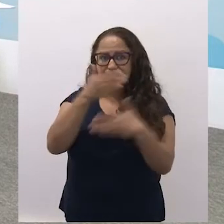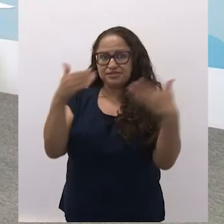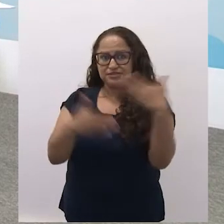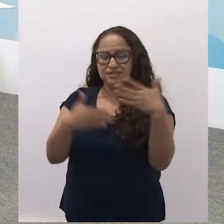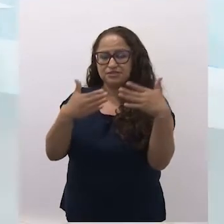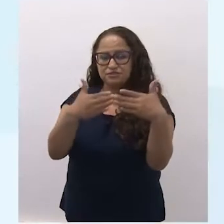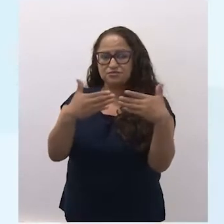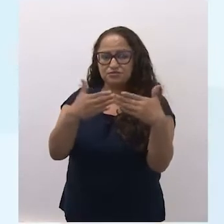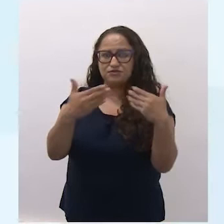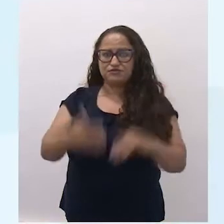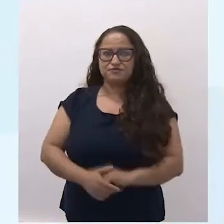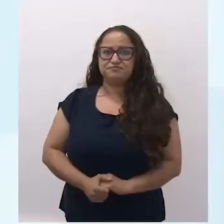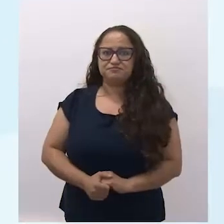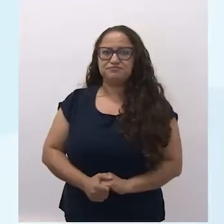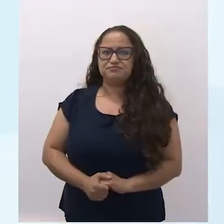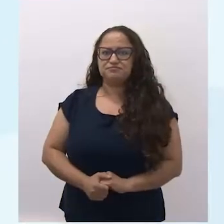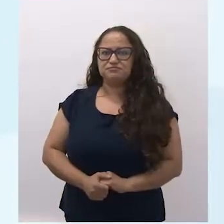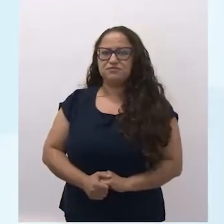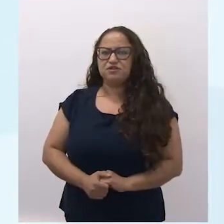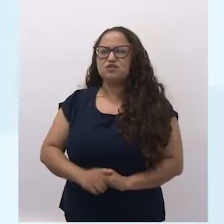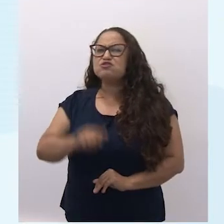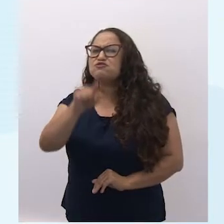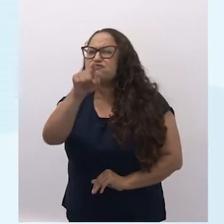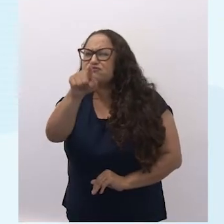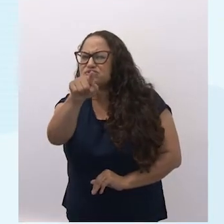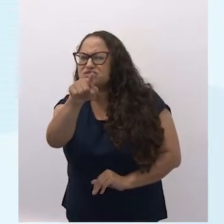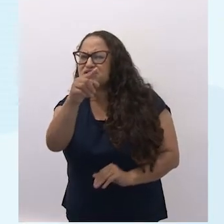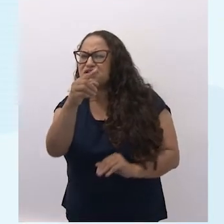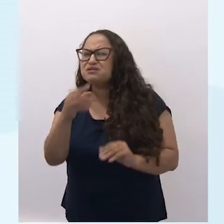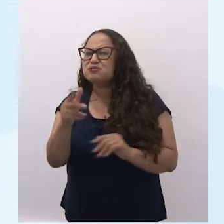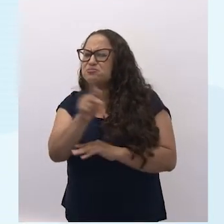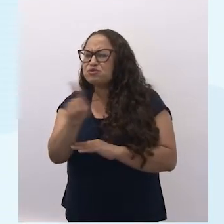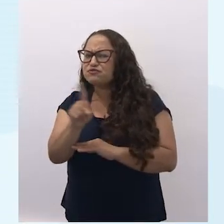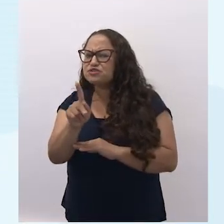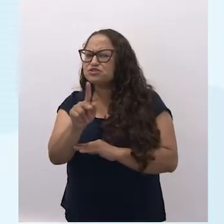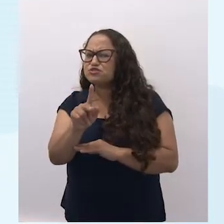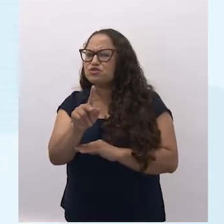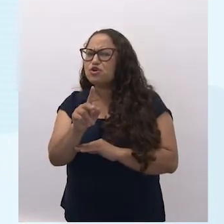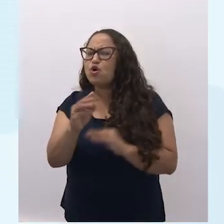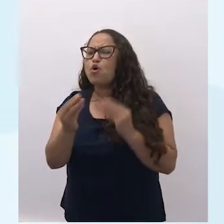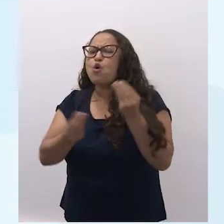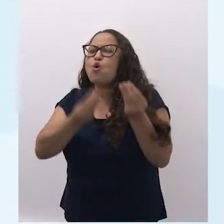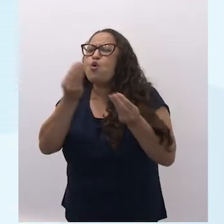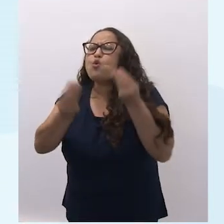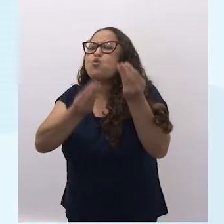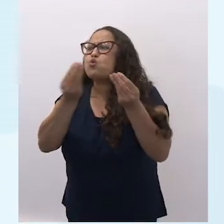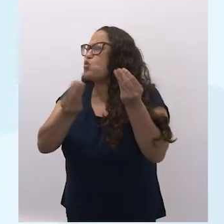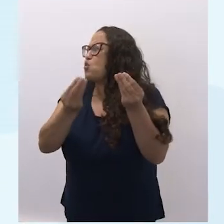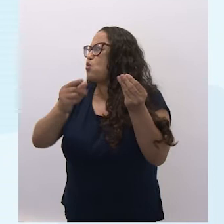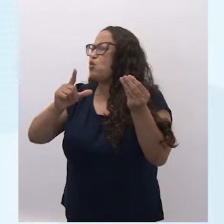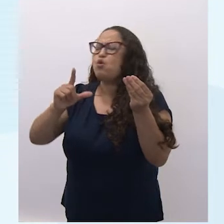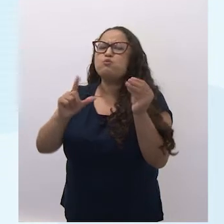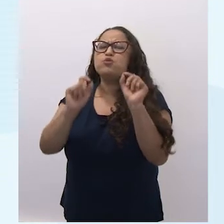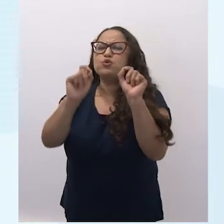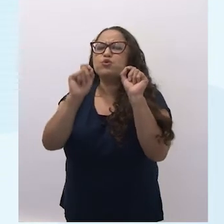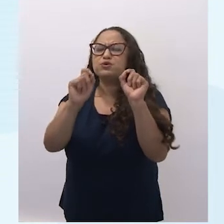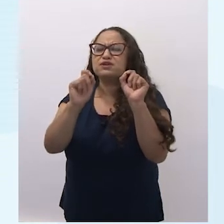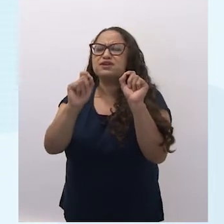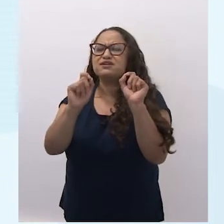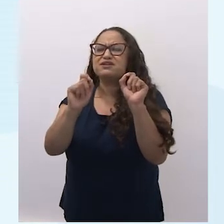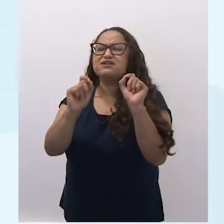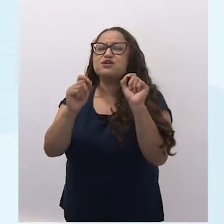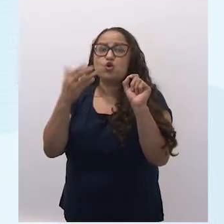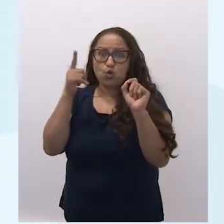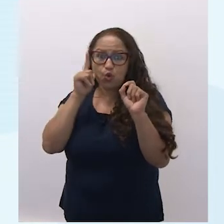favor, produção. Como vocês, professores, ou como nós, professores, porque nós também somos professoras, lidam com